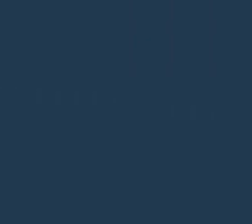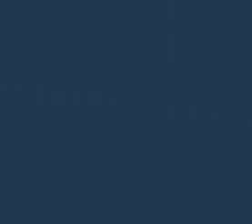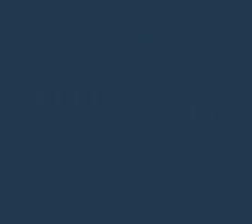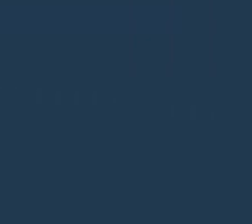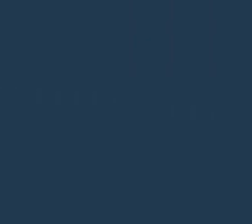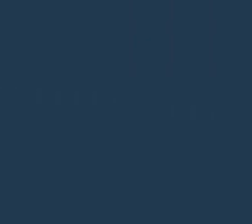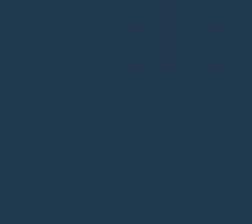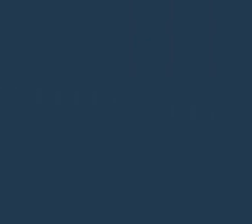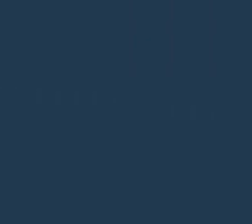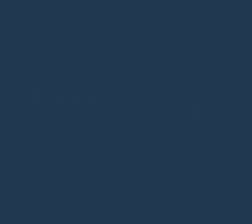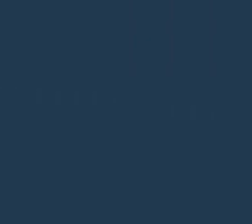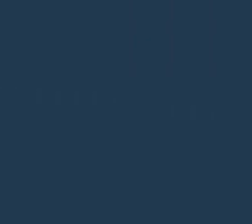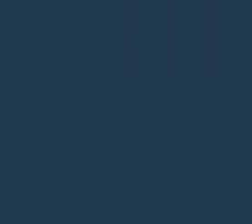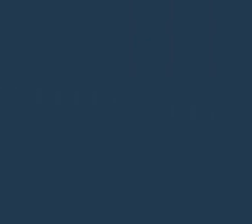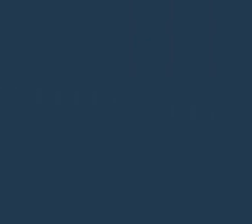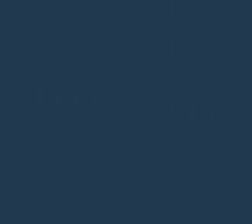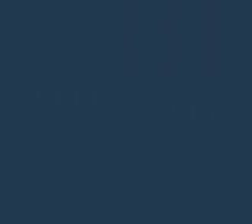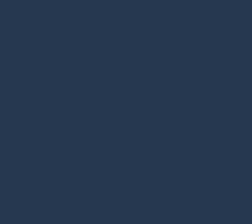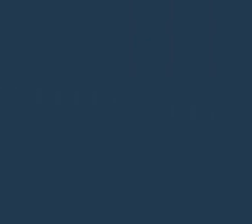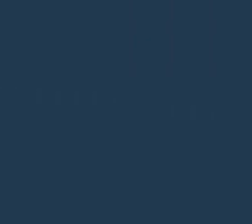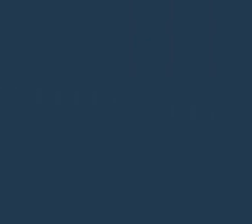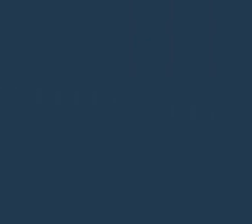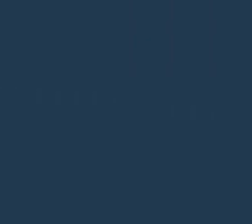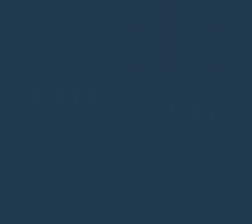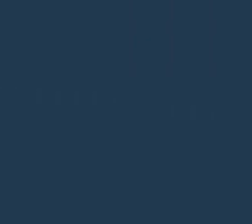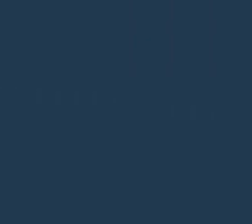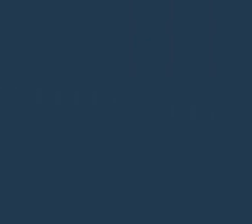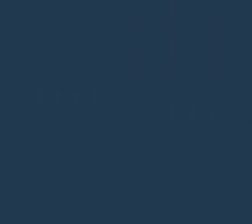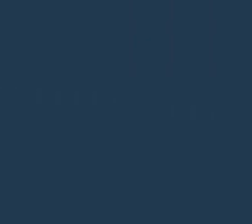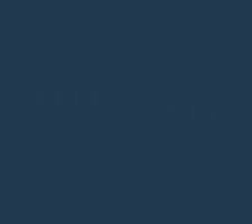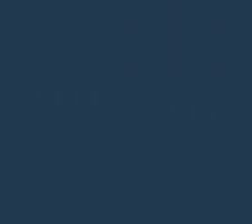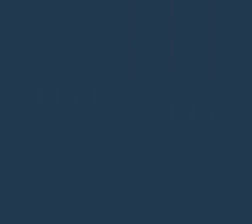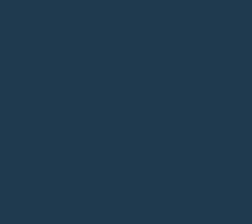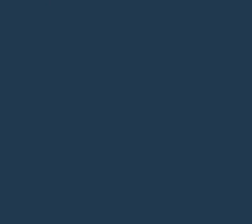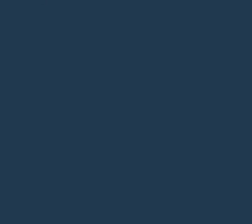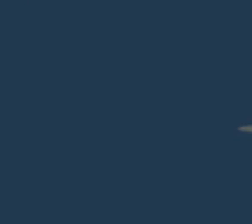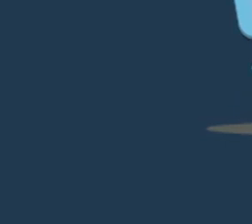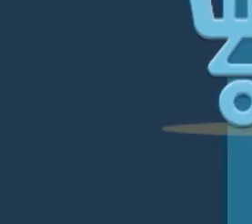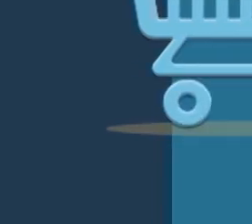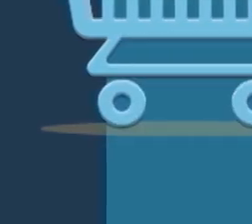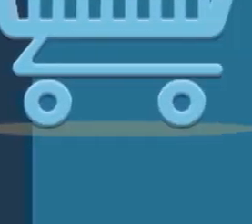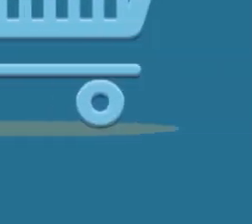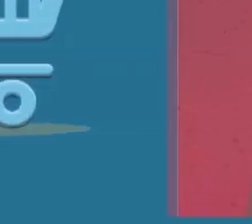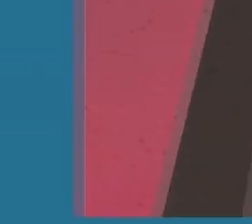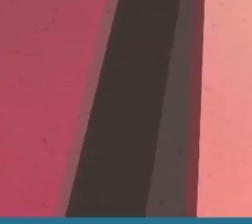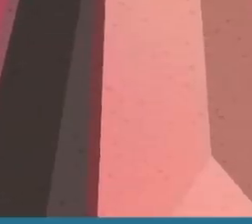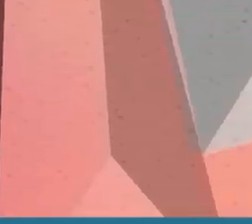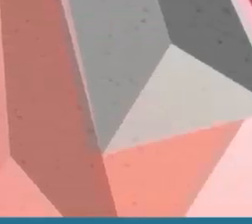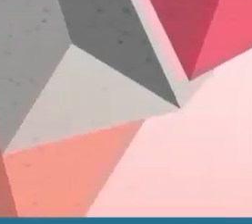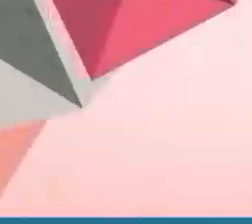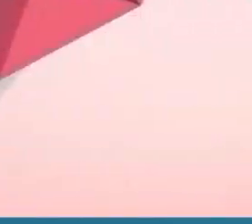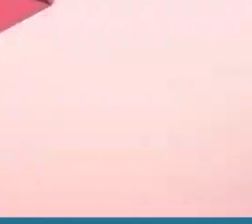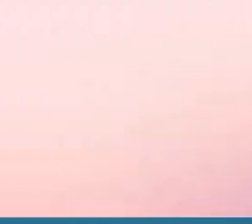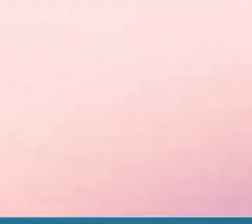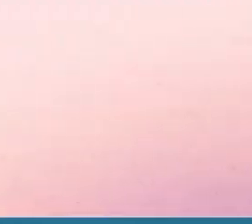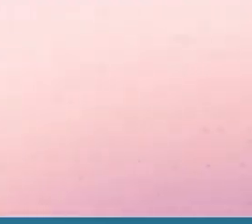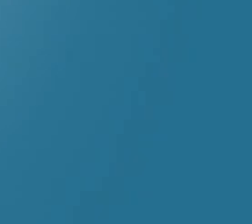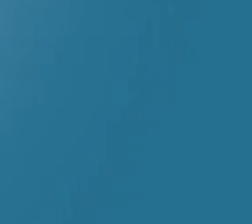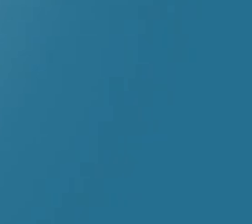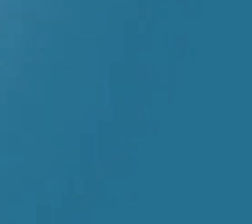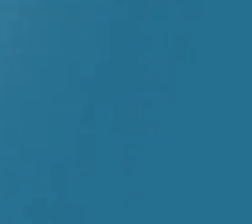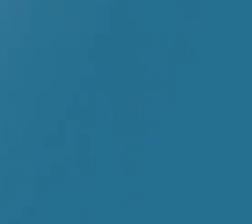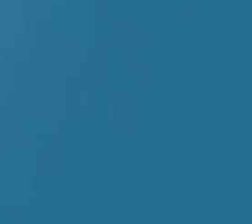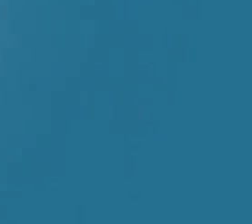compras. Celulares, roupas, sapatos, perfumes, computadores, uma infinidade de produtos